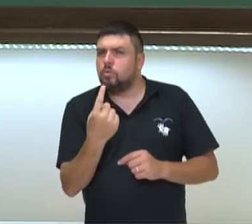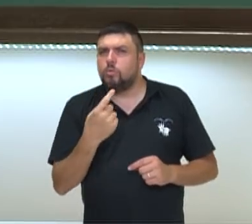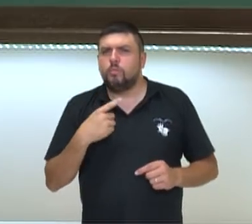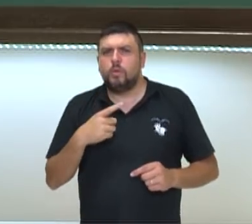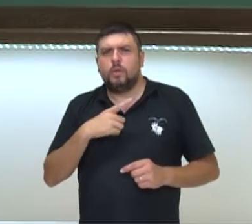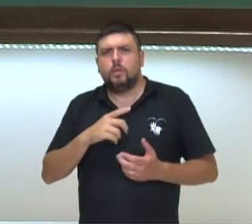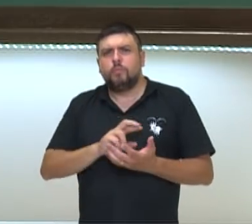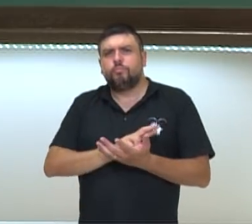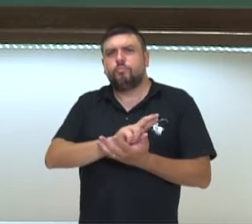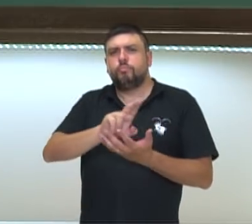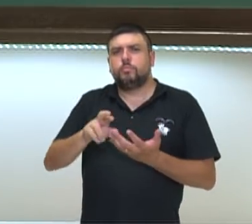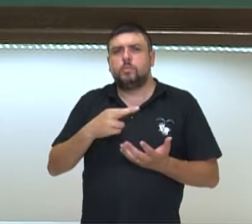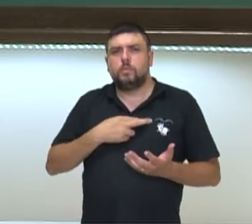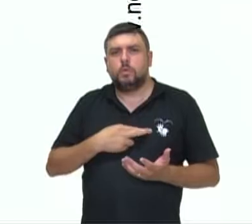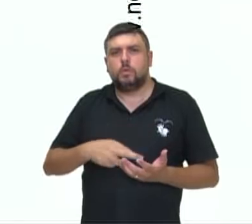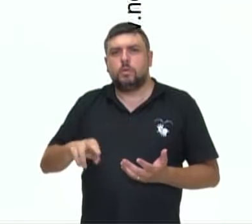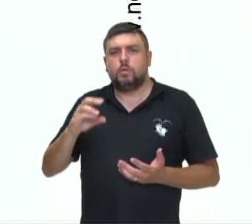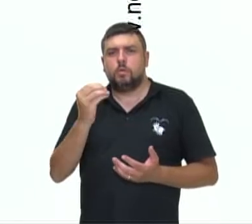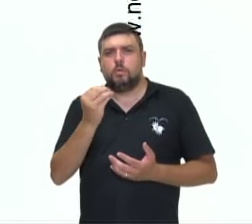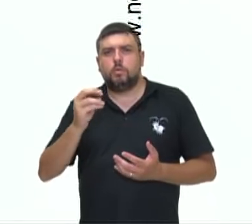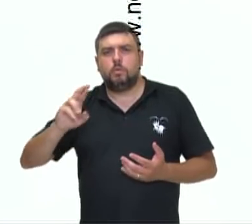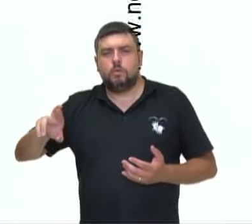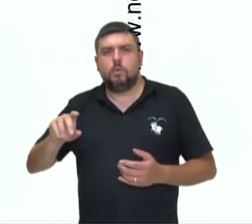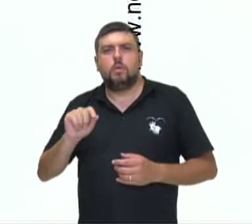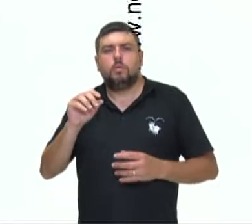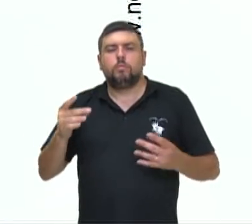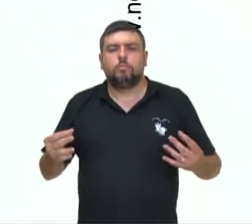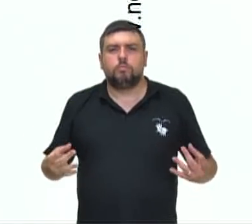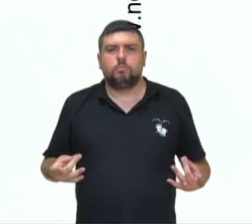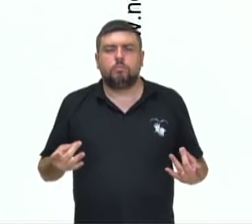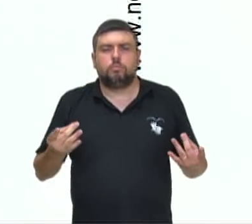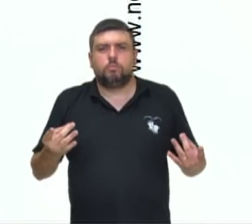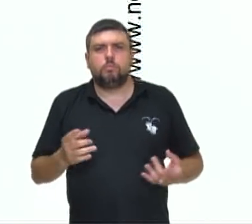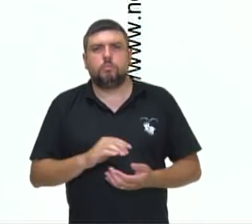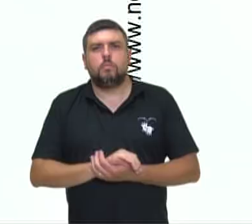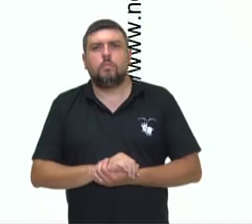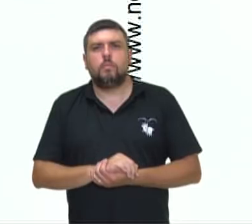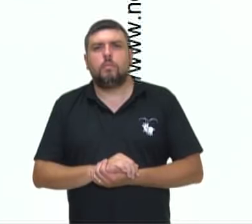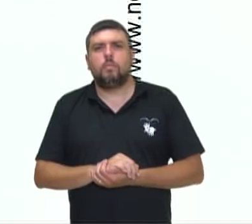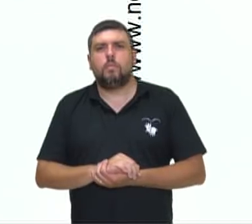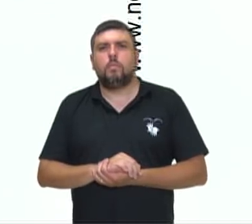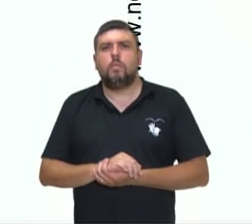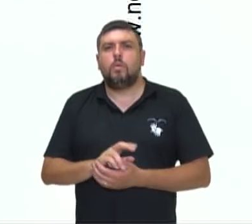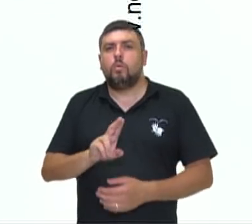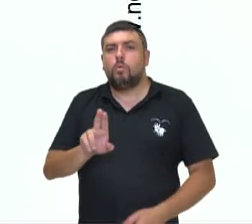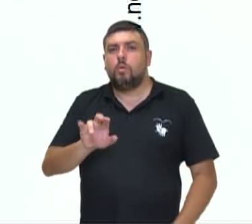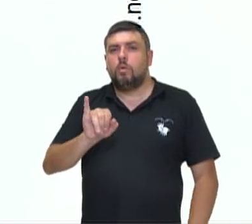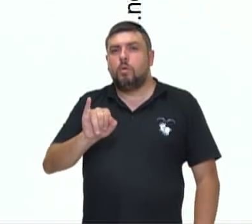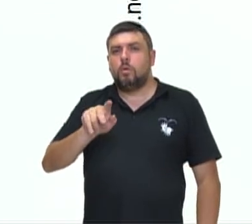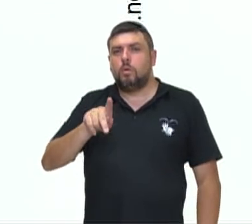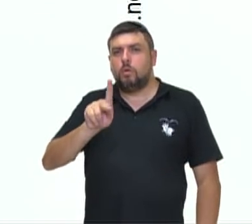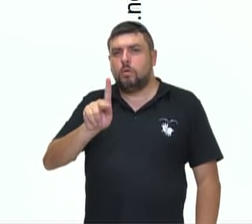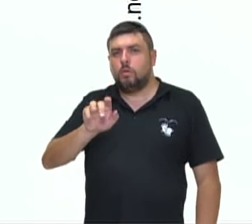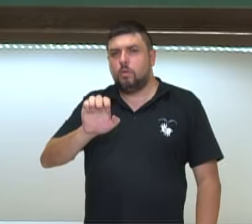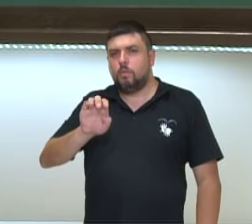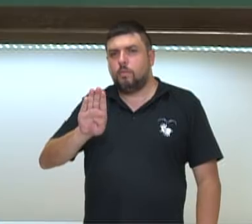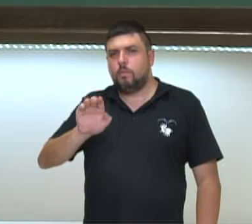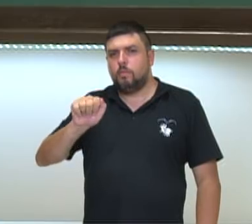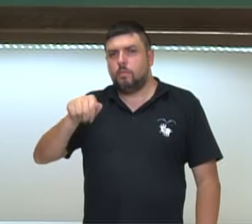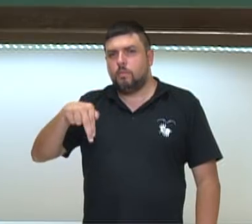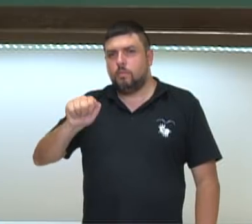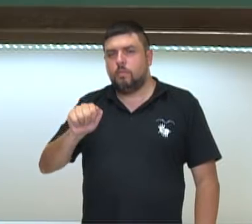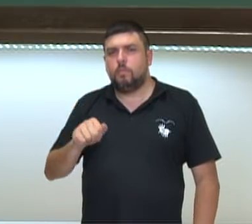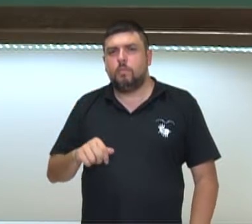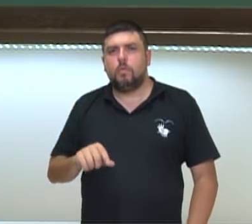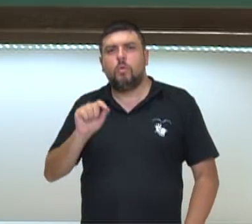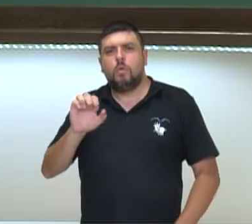orientais, mas aqui vamos citar o budismo. E ela se chama Ikebana. Ikebana é a produção de um